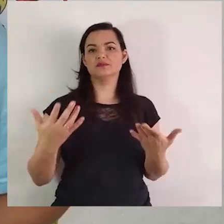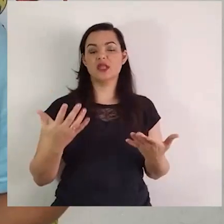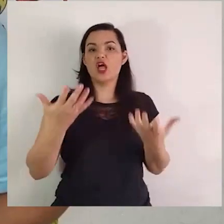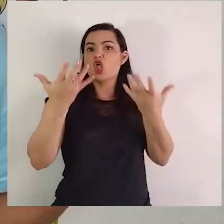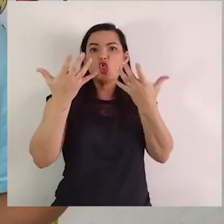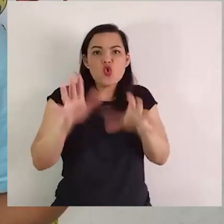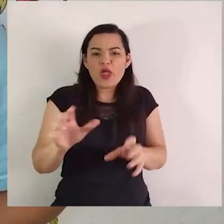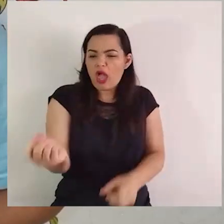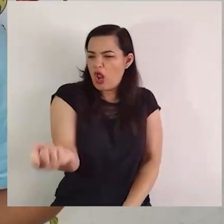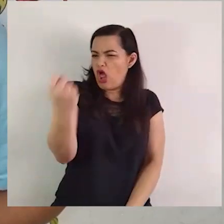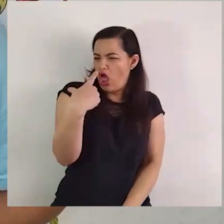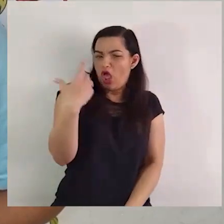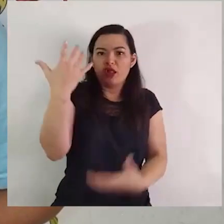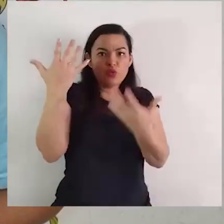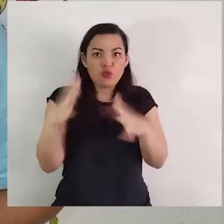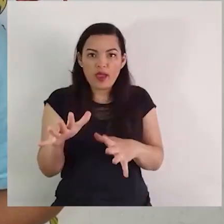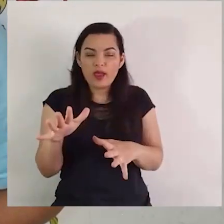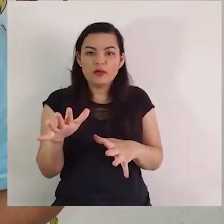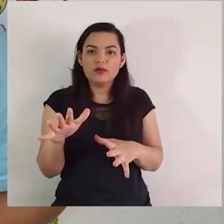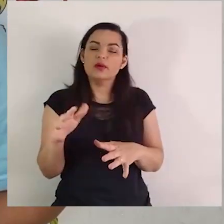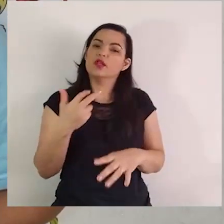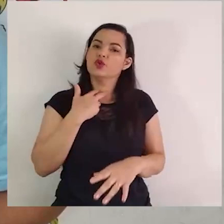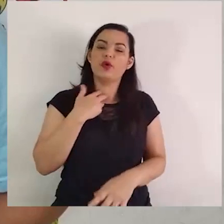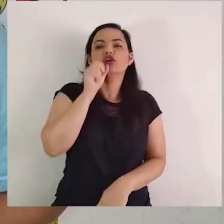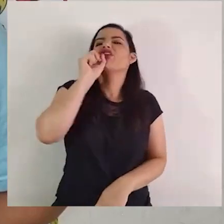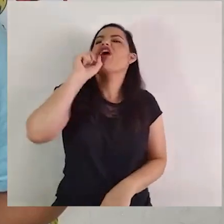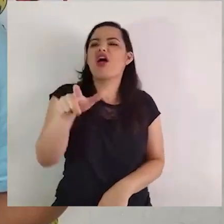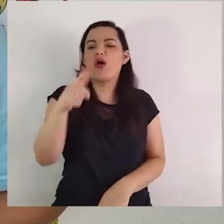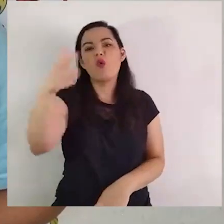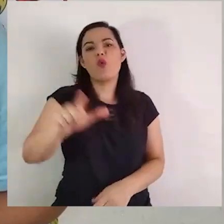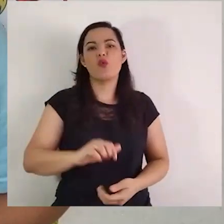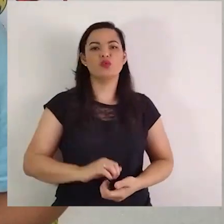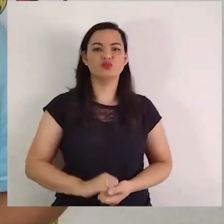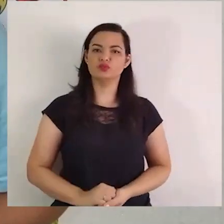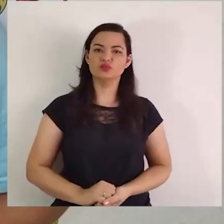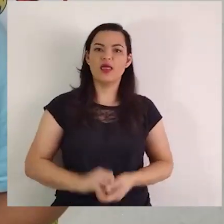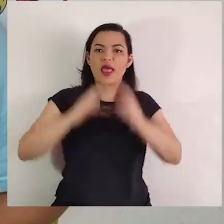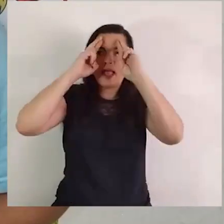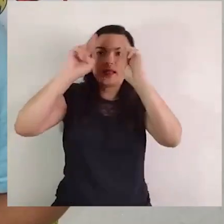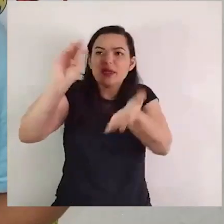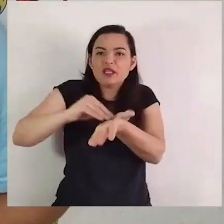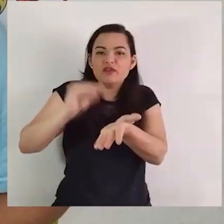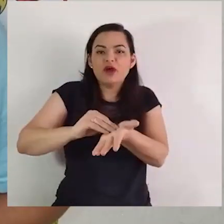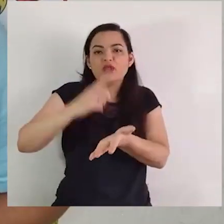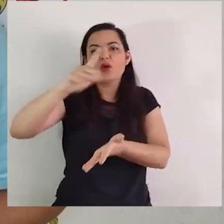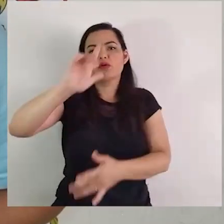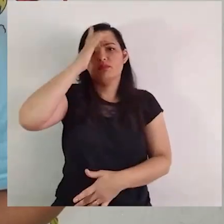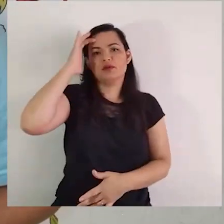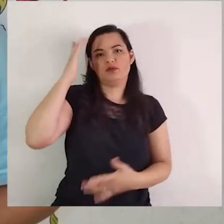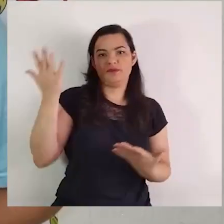ser xingado, se eu não quero ser ofendida, eu também não posso ofender e